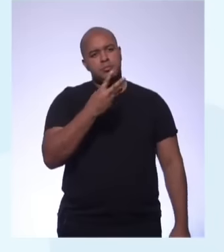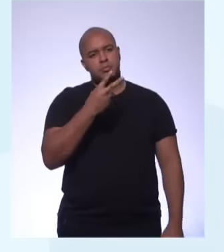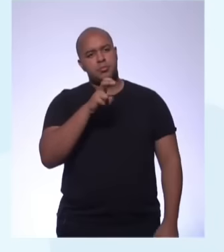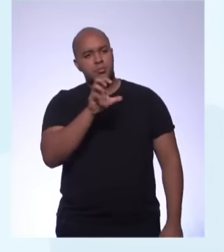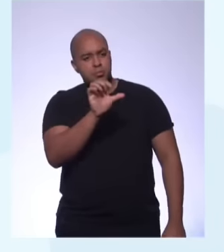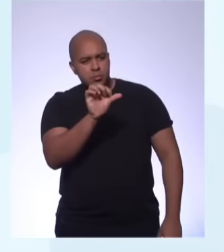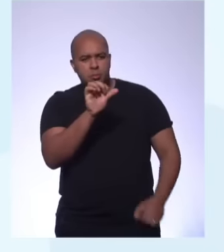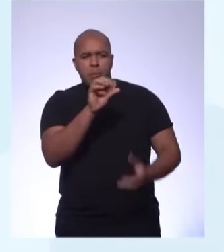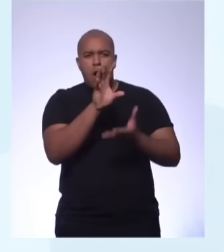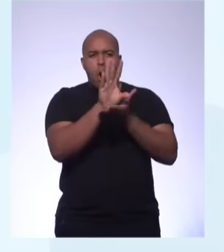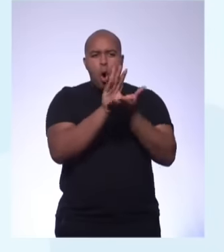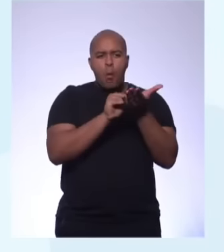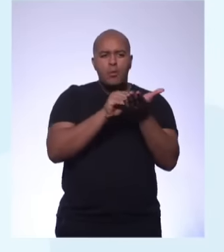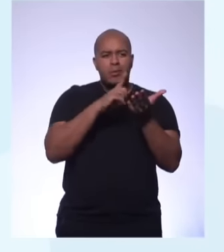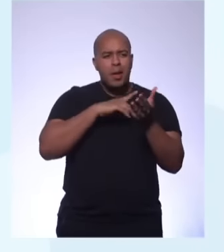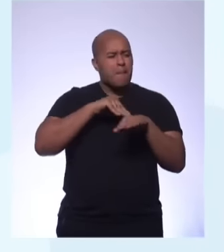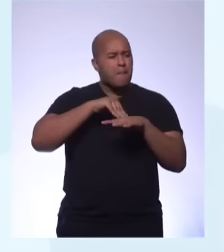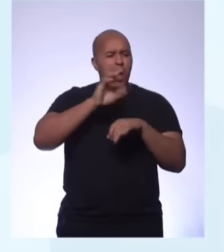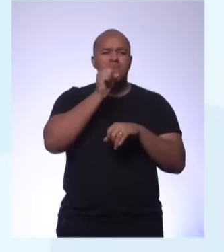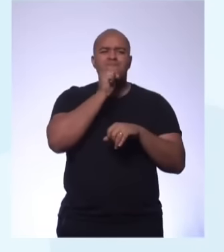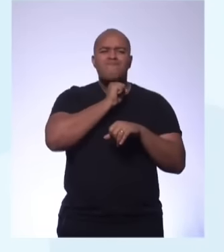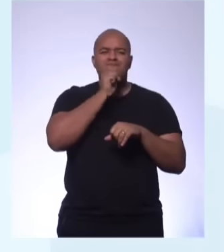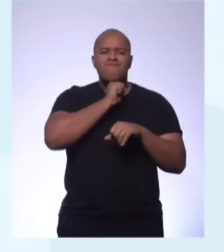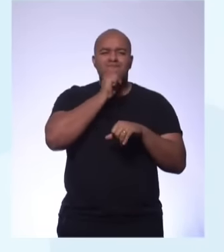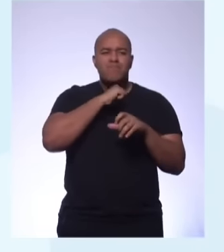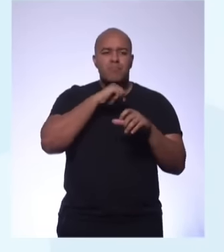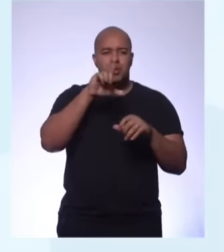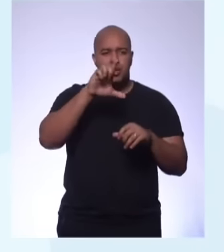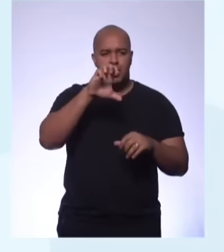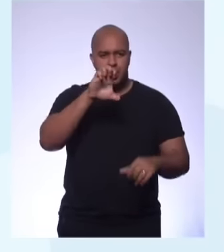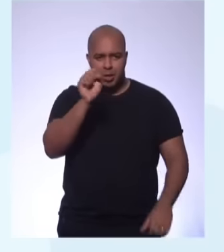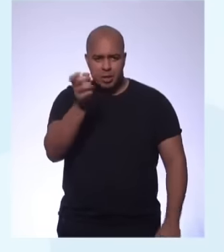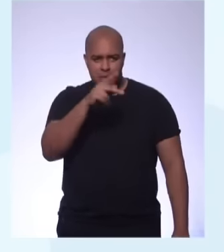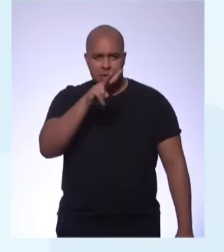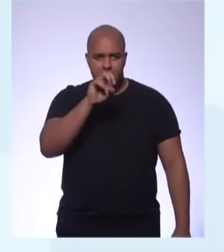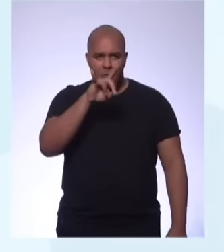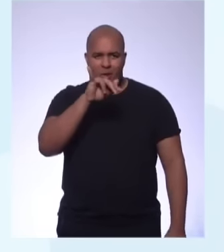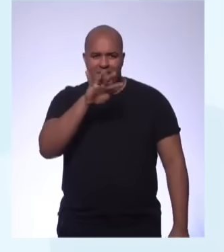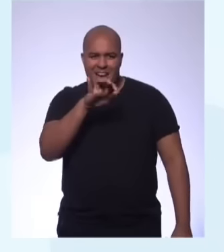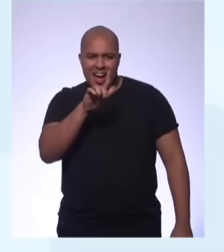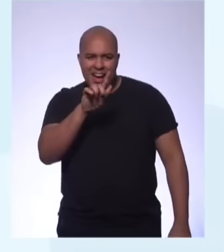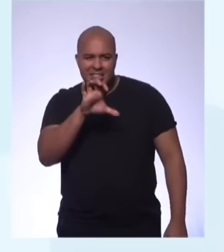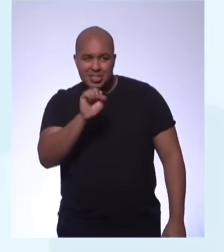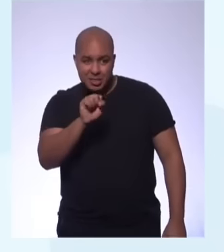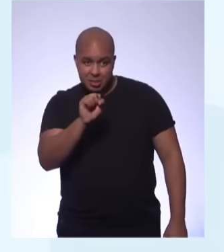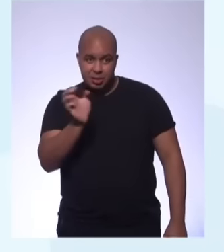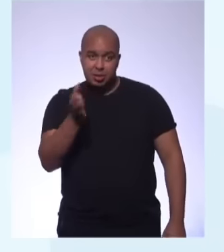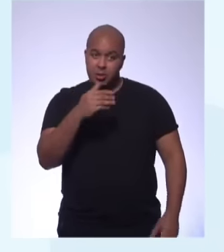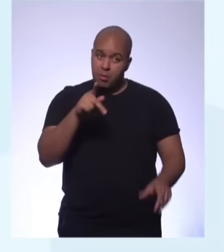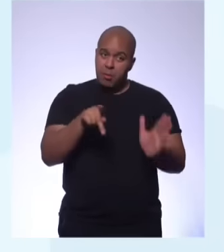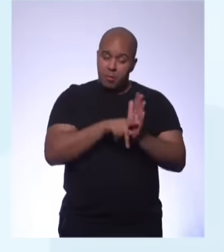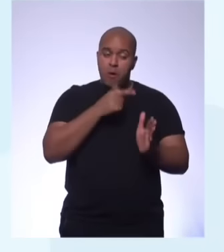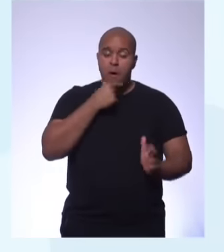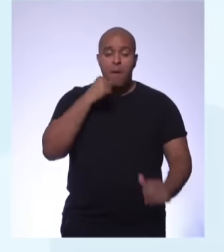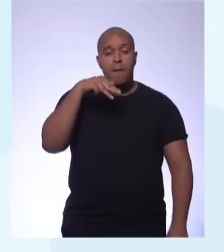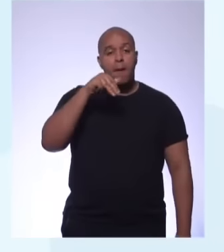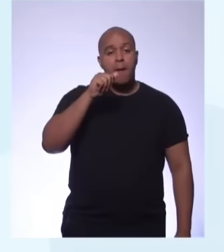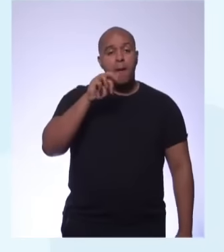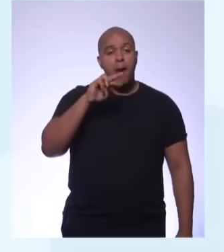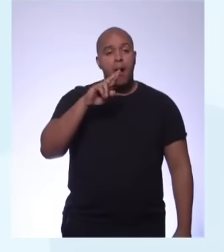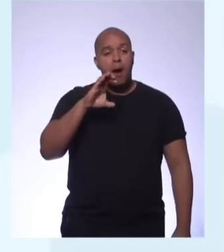das cópias existentes mais antigas de Les Voyages de Marco Polo. Le Voyage.